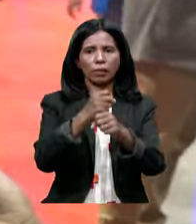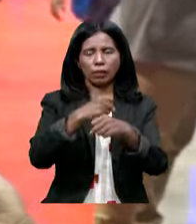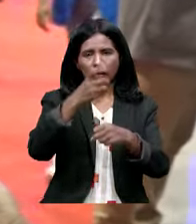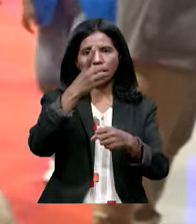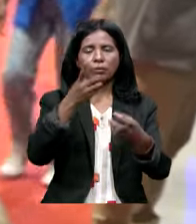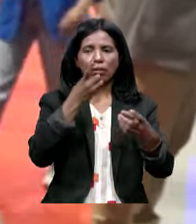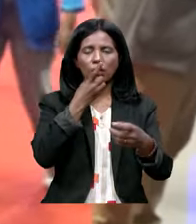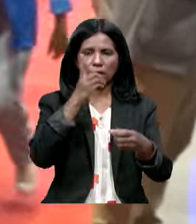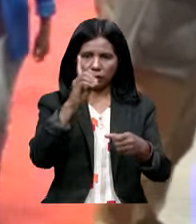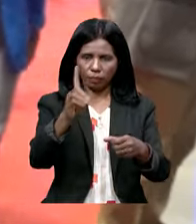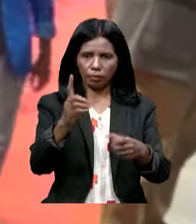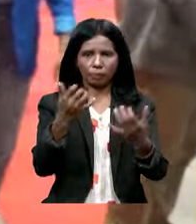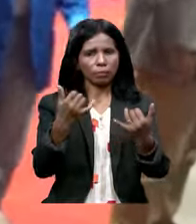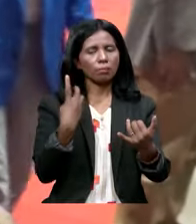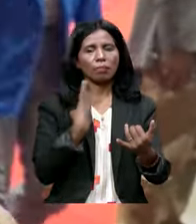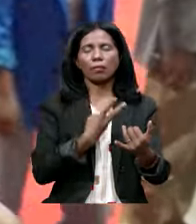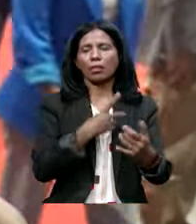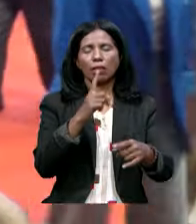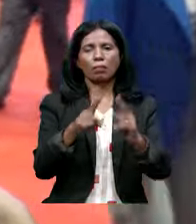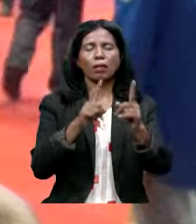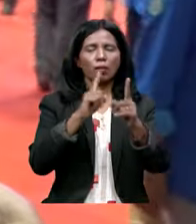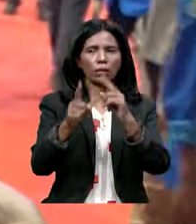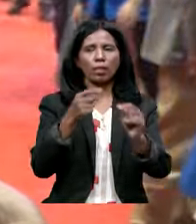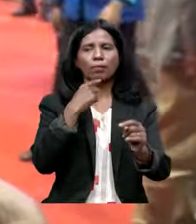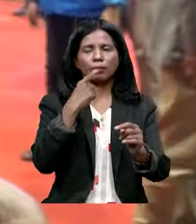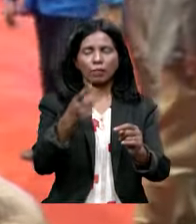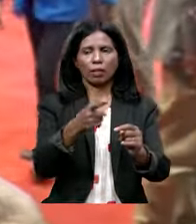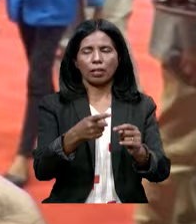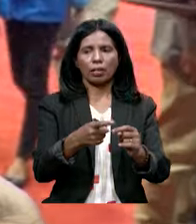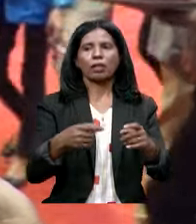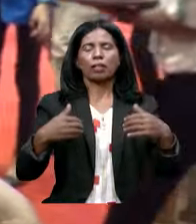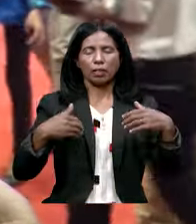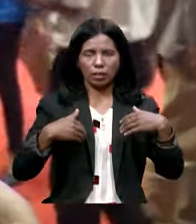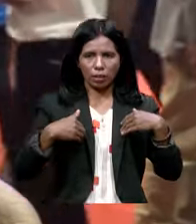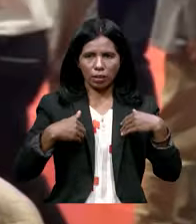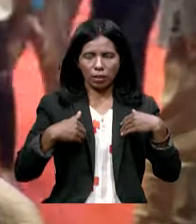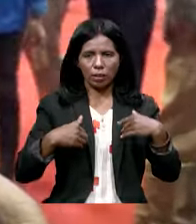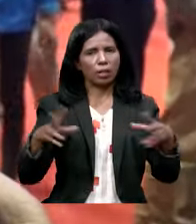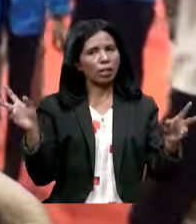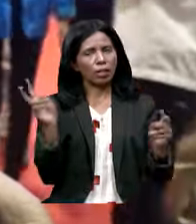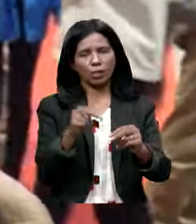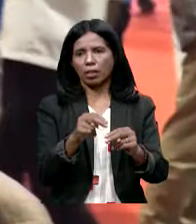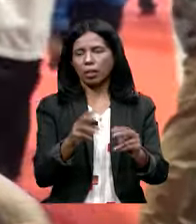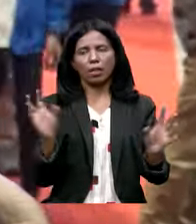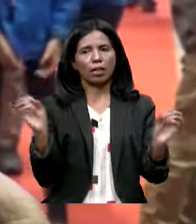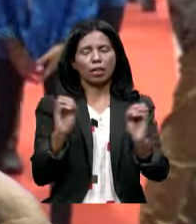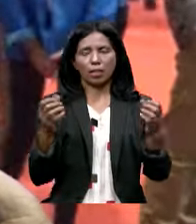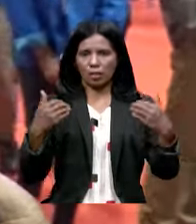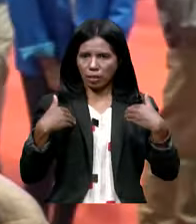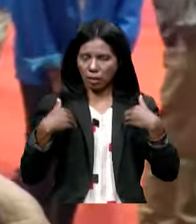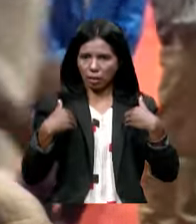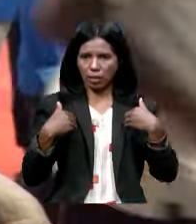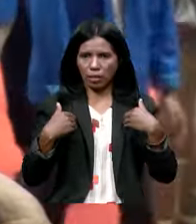Agora rau ami la bele halo declaração ida diang buat nene ne ia losona ga la ia ga sene. Sasan